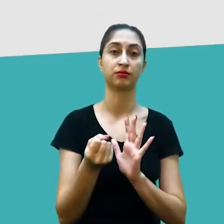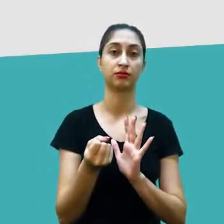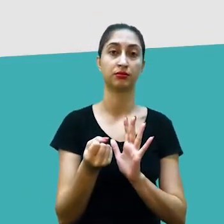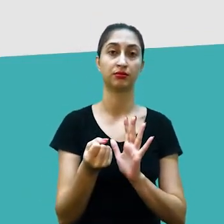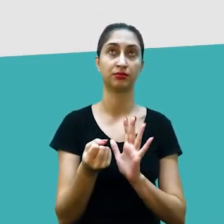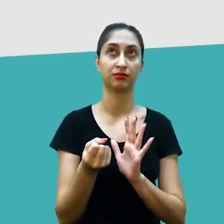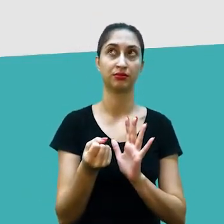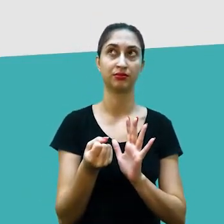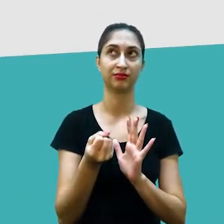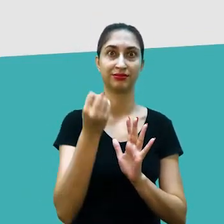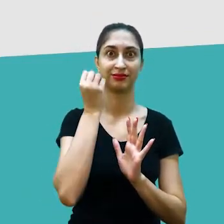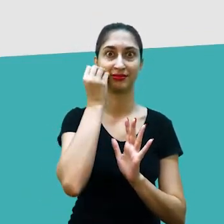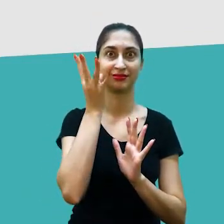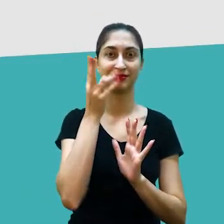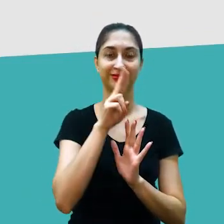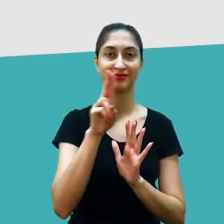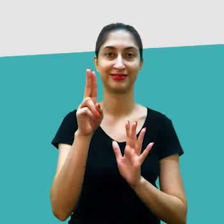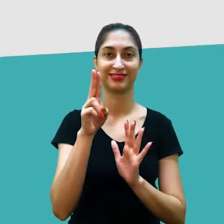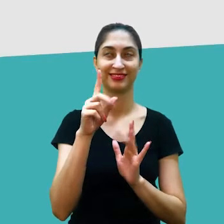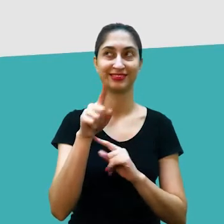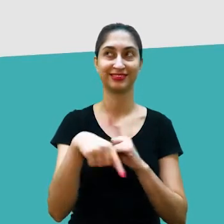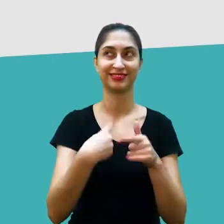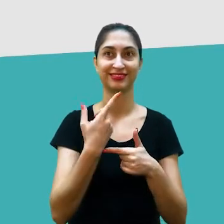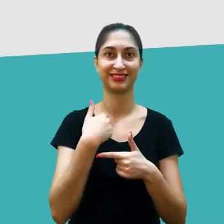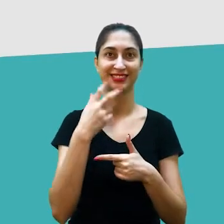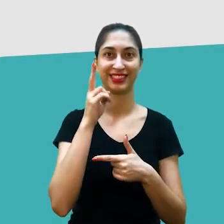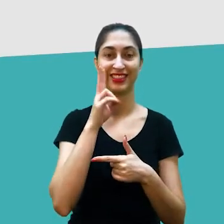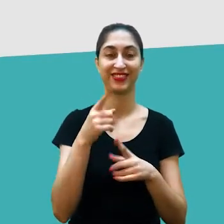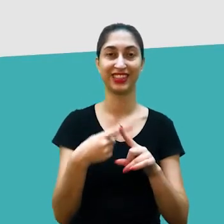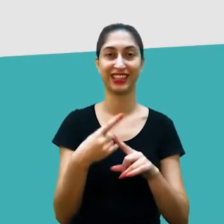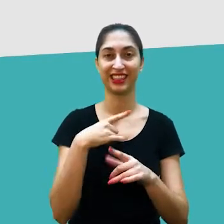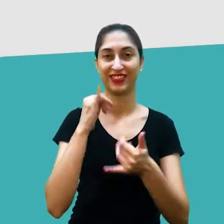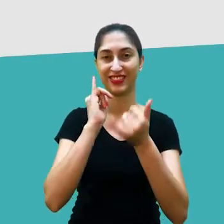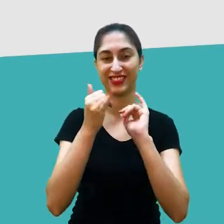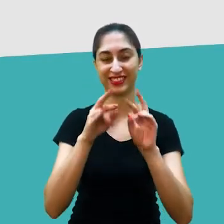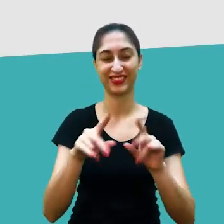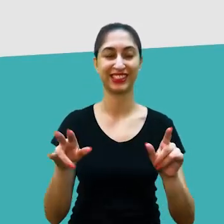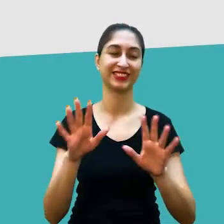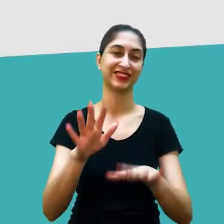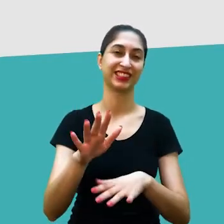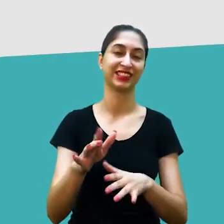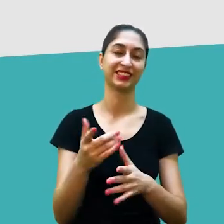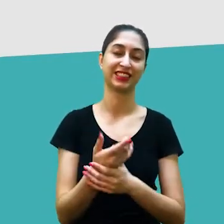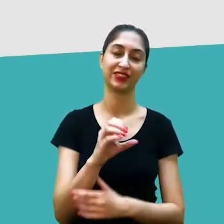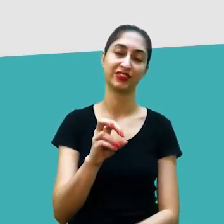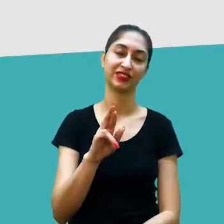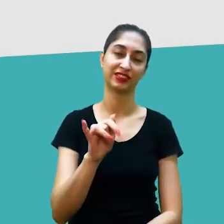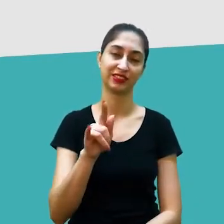deu um branco aqui na minha cabeça agora, perdão, mas já vou lembrar, porque é tanta informação, mas é Origem by Brasil, é a